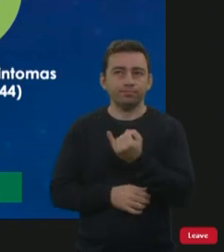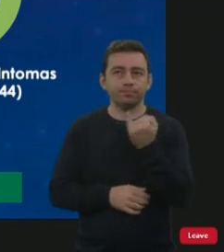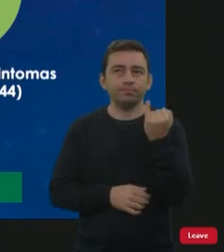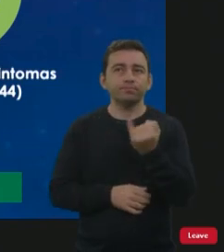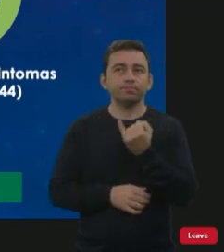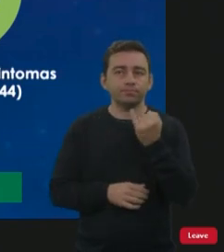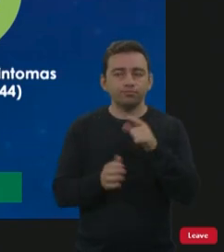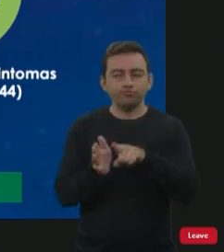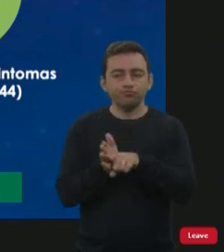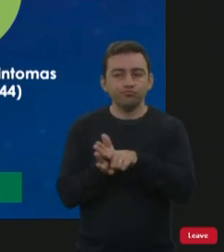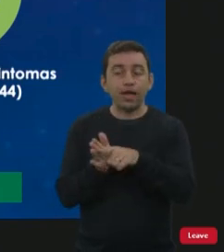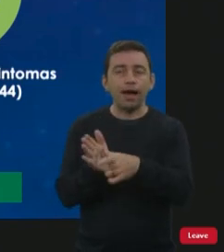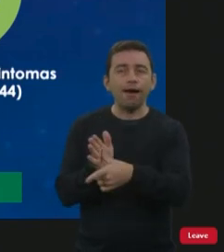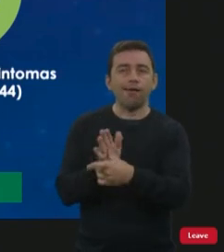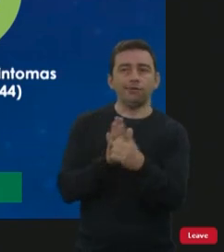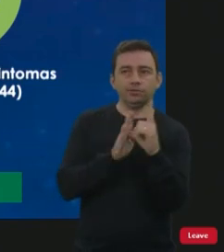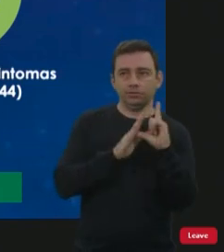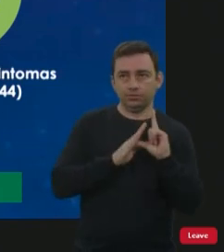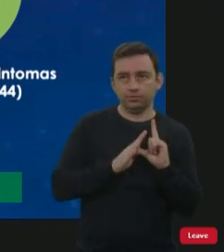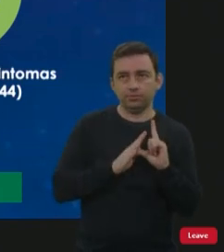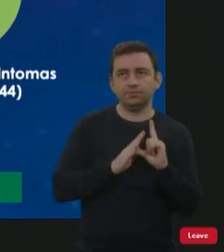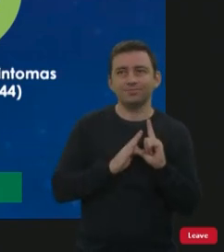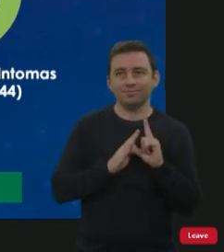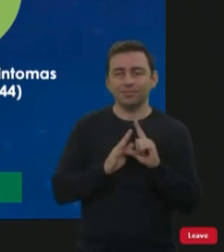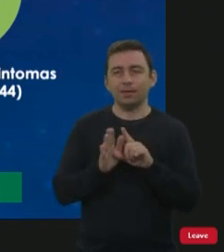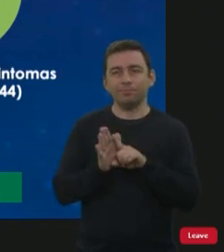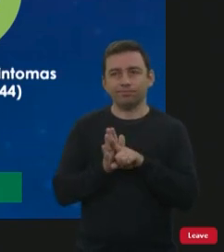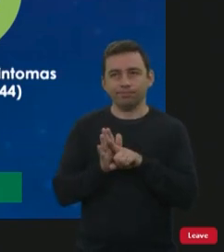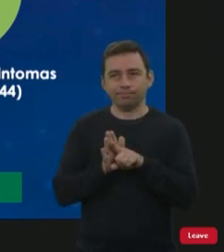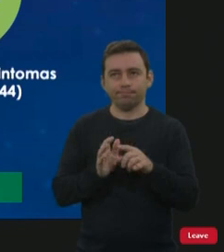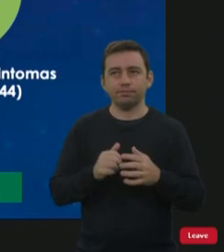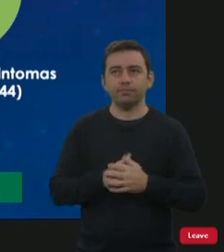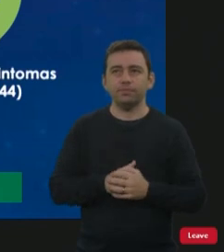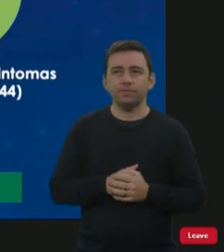do diagnóstico precoce, tá? E da triagem neonatal também,